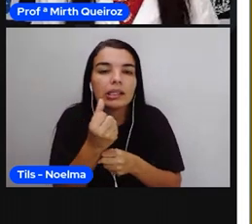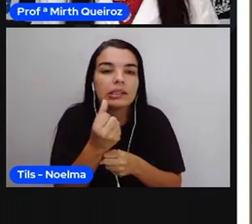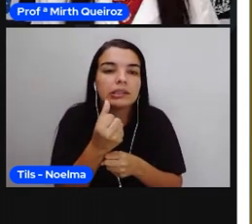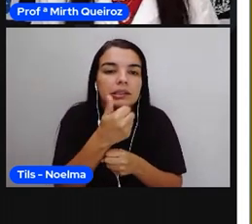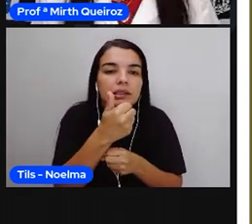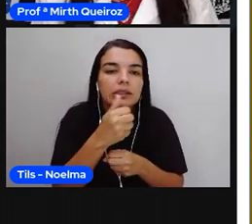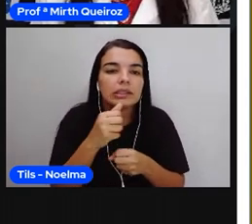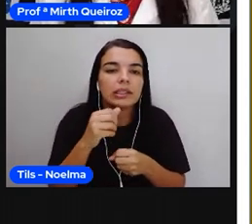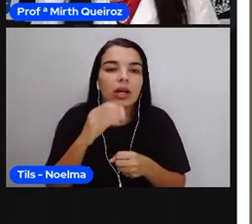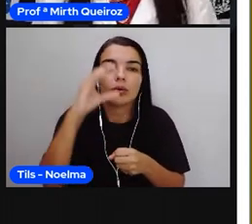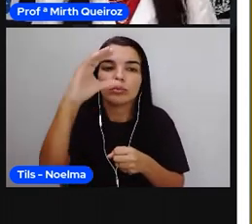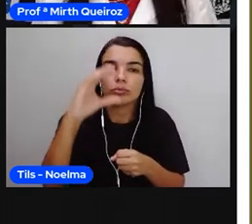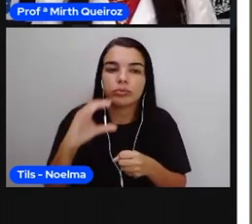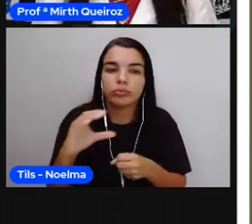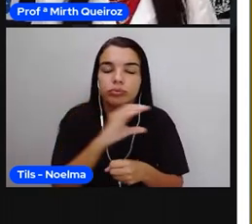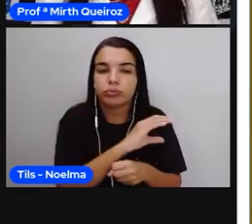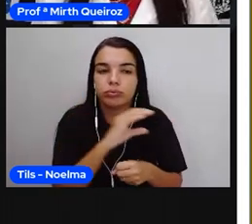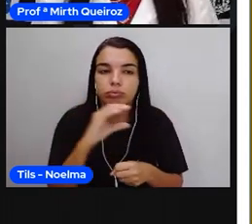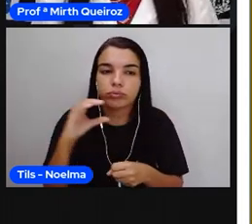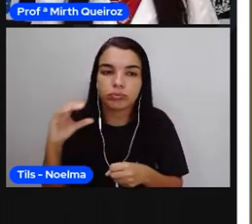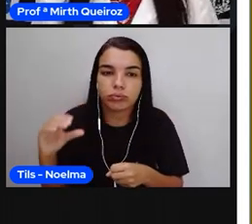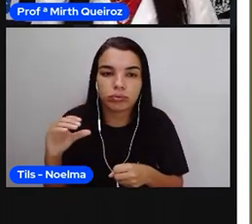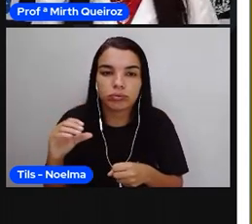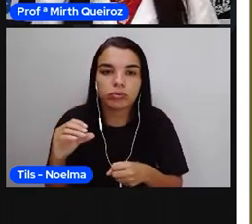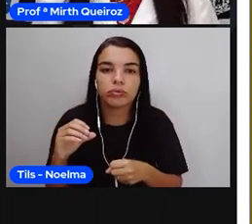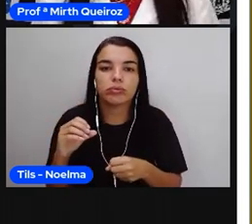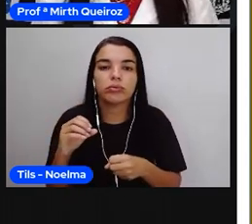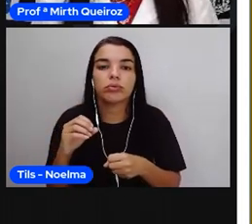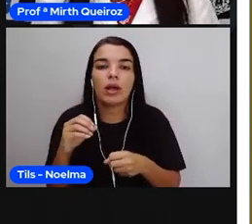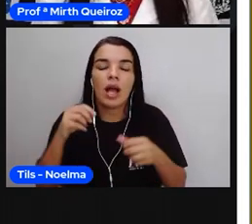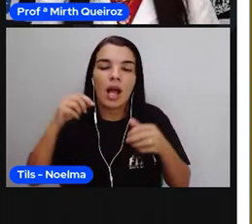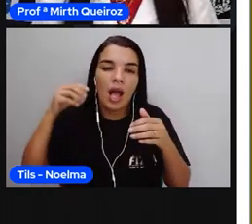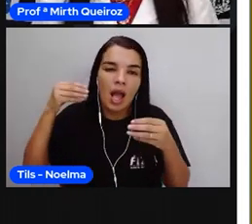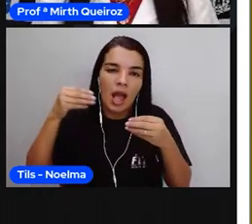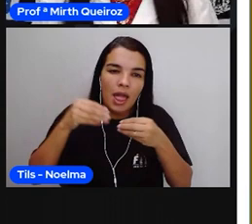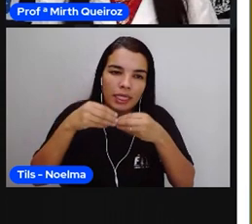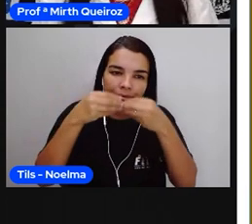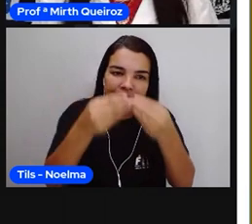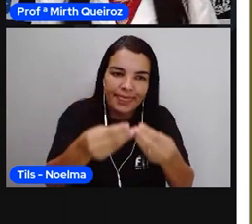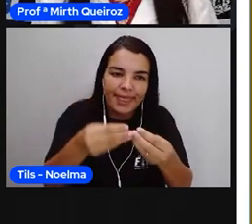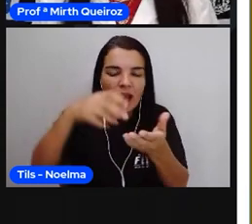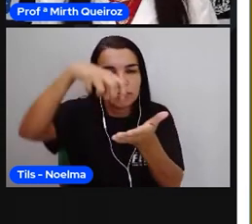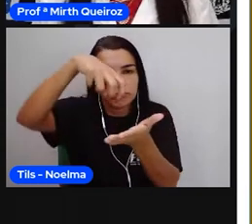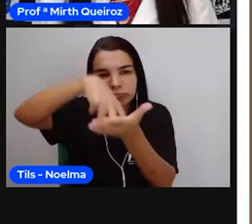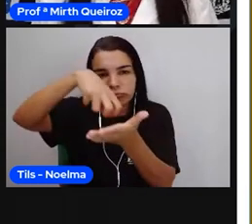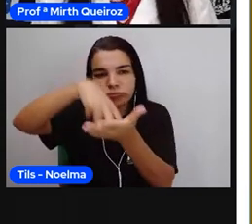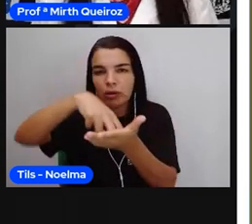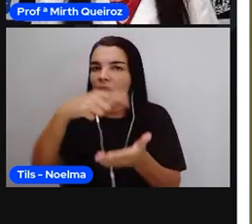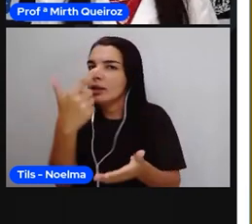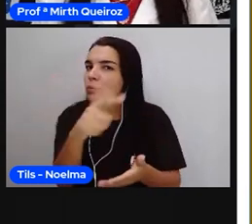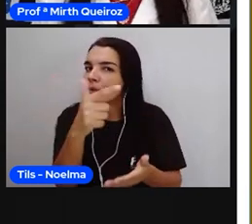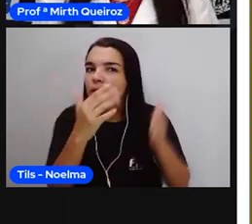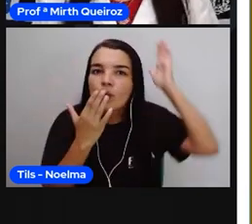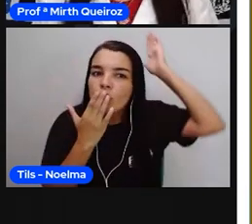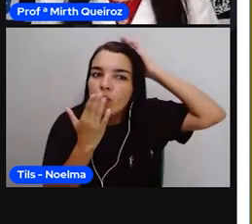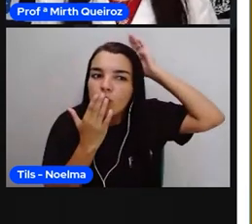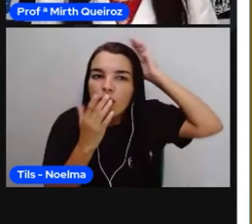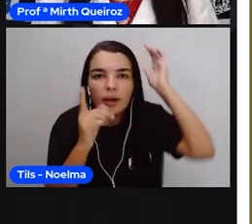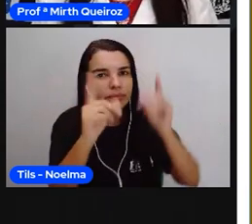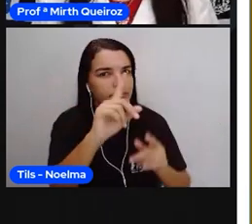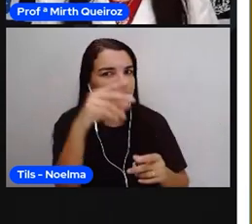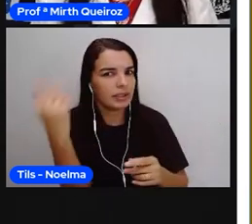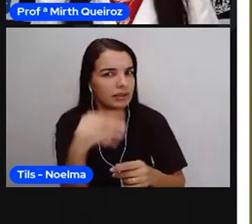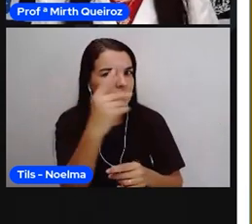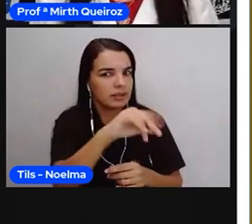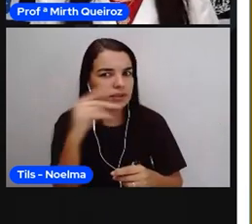pelos padres jesuítas, ao chegar aqui, eles introduziram o castigo, que não era algo comum aos indígenas, né, para o